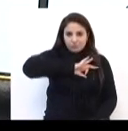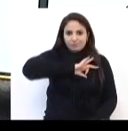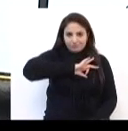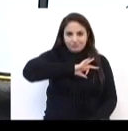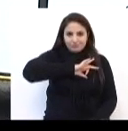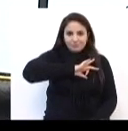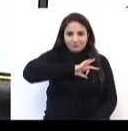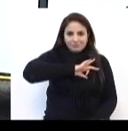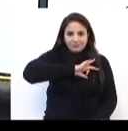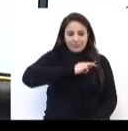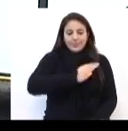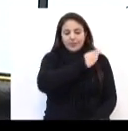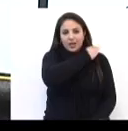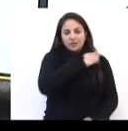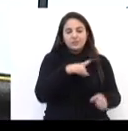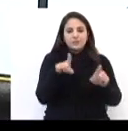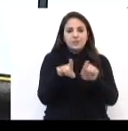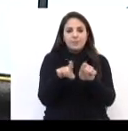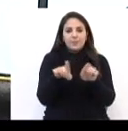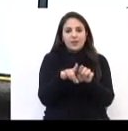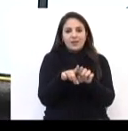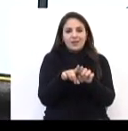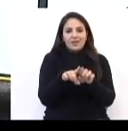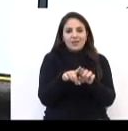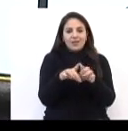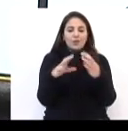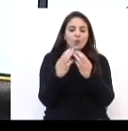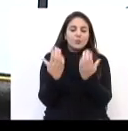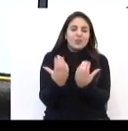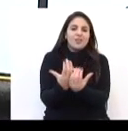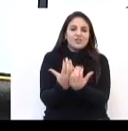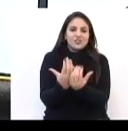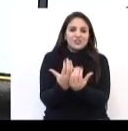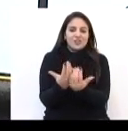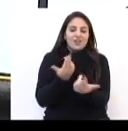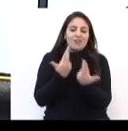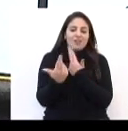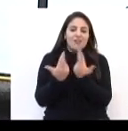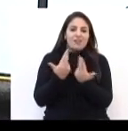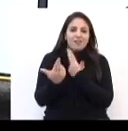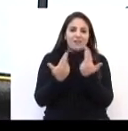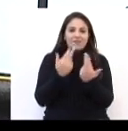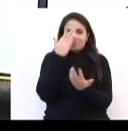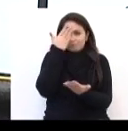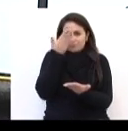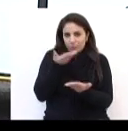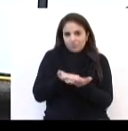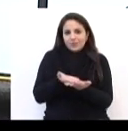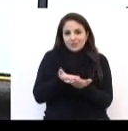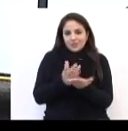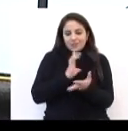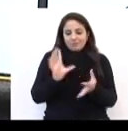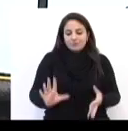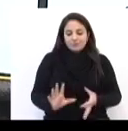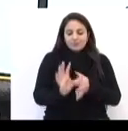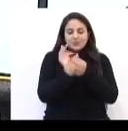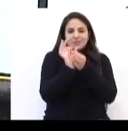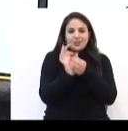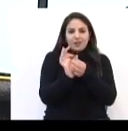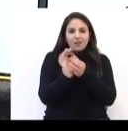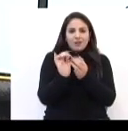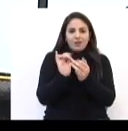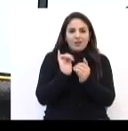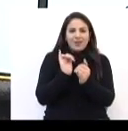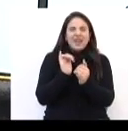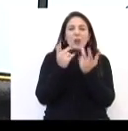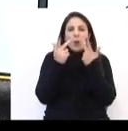policiais militares e a comunidade. E desta relação de confiança resulta então numa parceria de